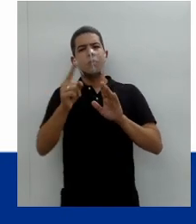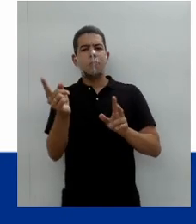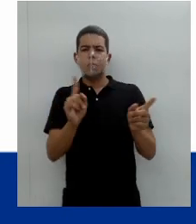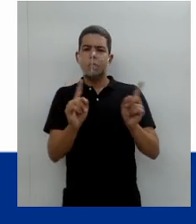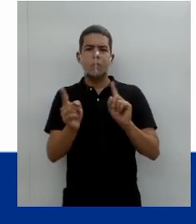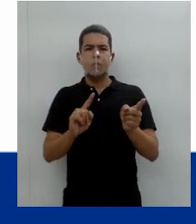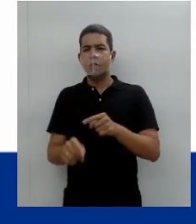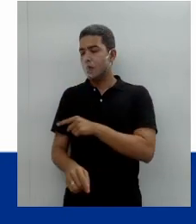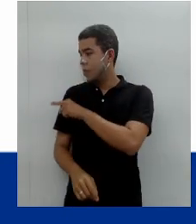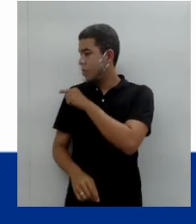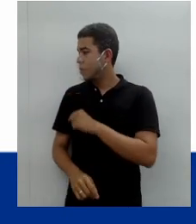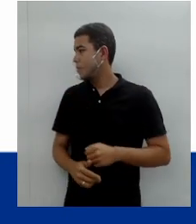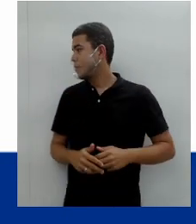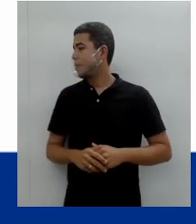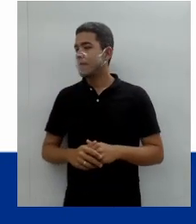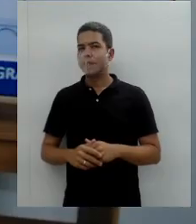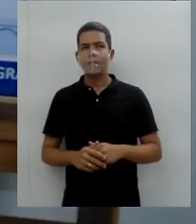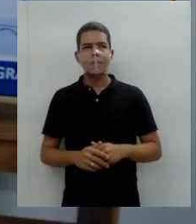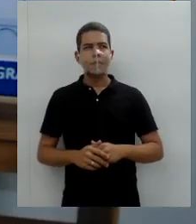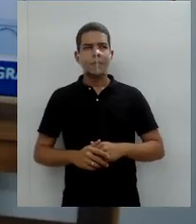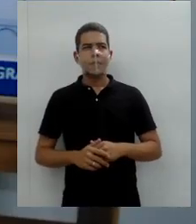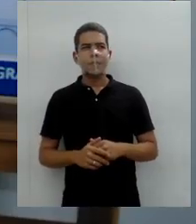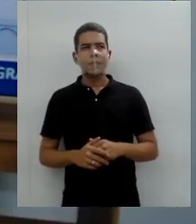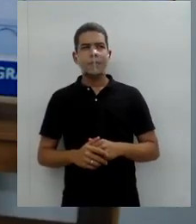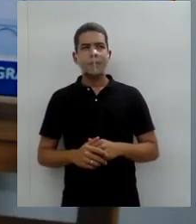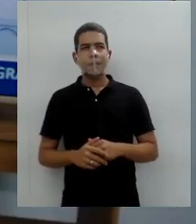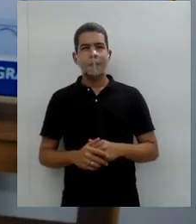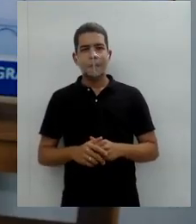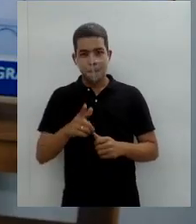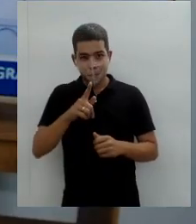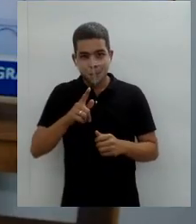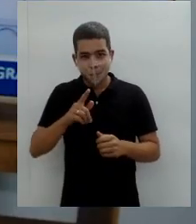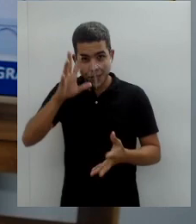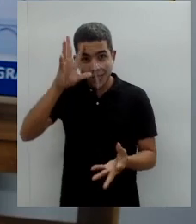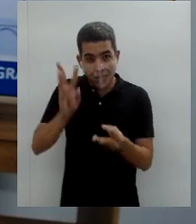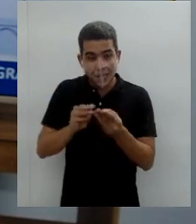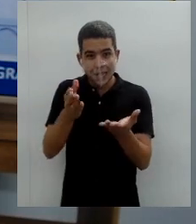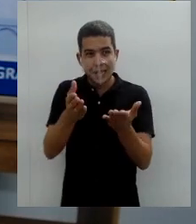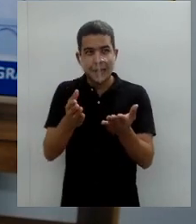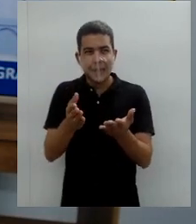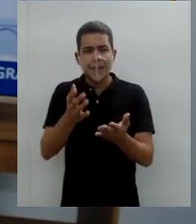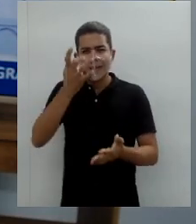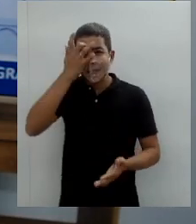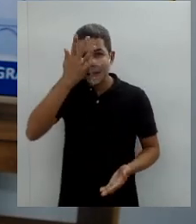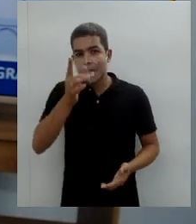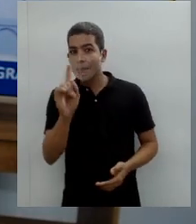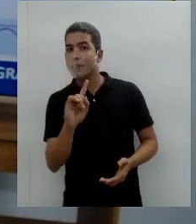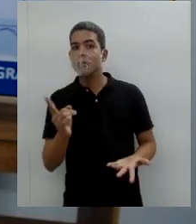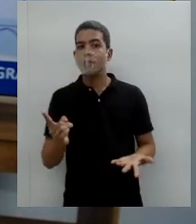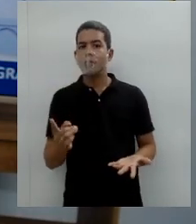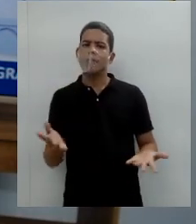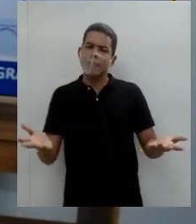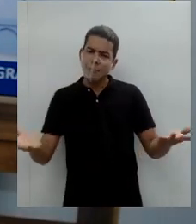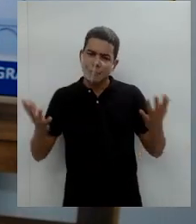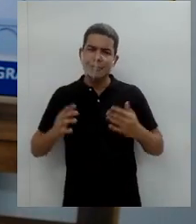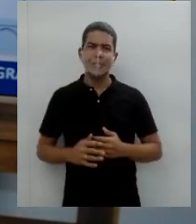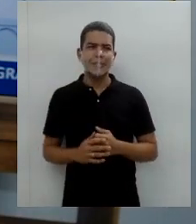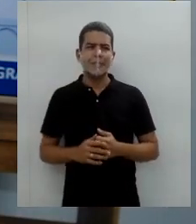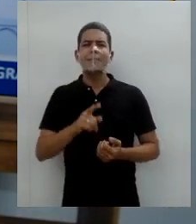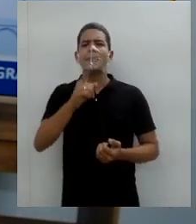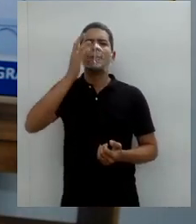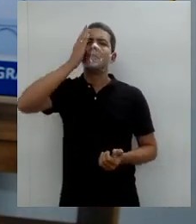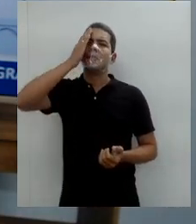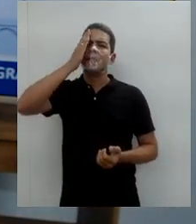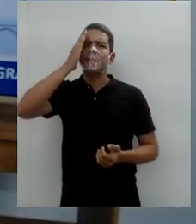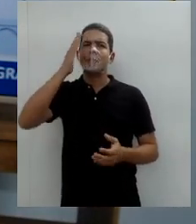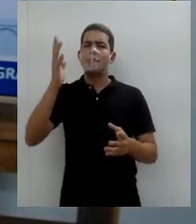A negativo. Corta para mim, produção. Tu se ligou, galera. Ficou fácil ou não ficou agora? Eu já sei um